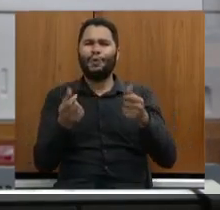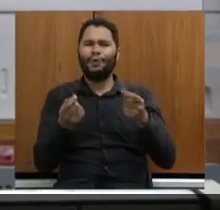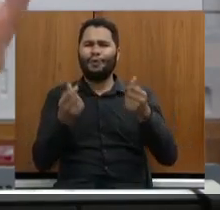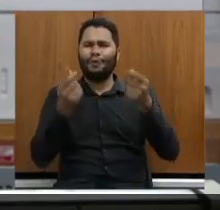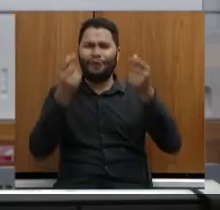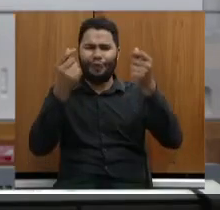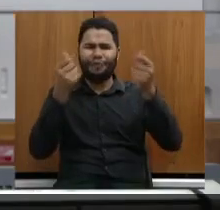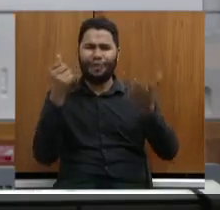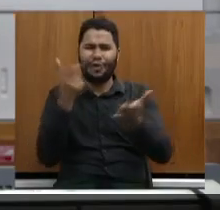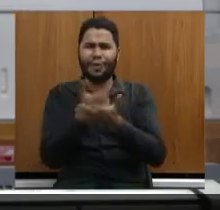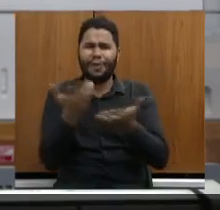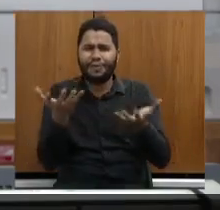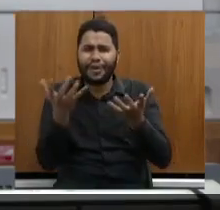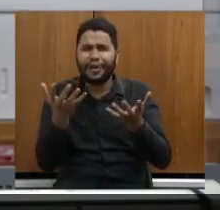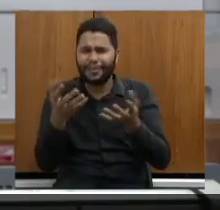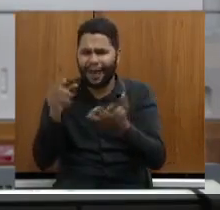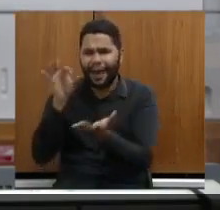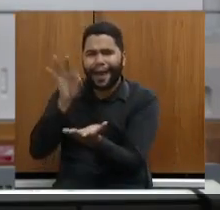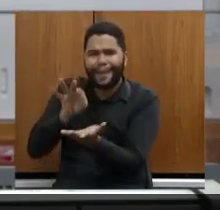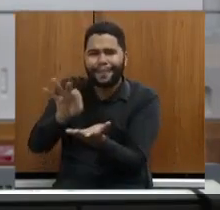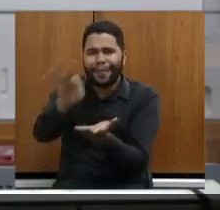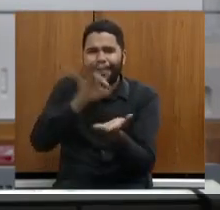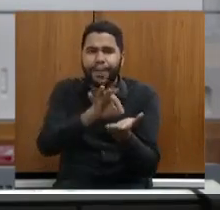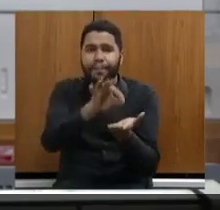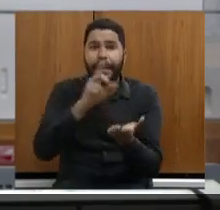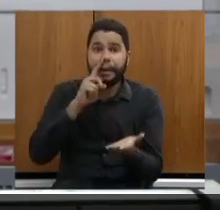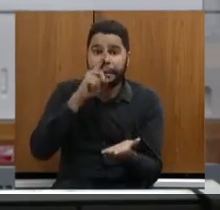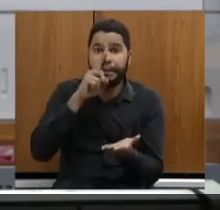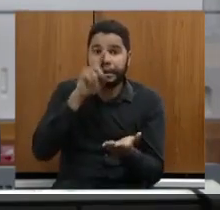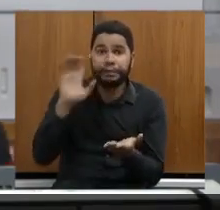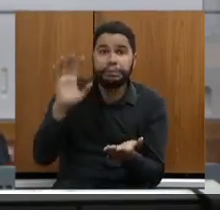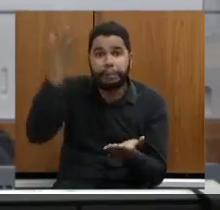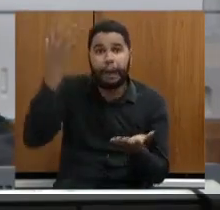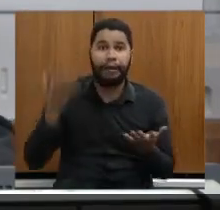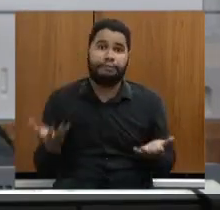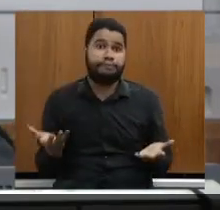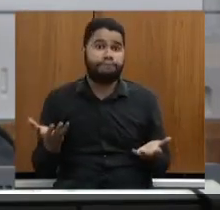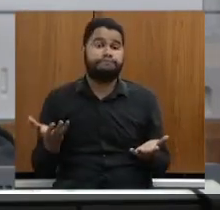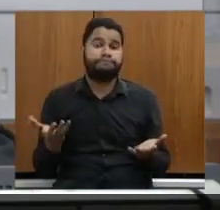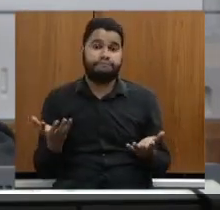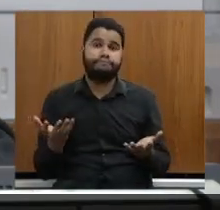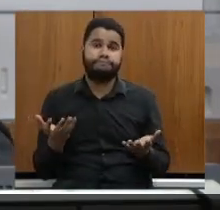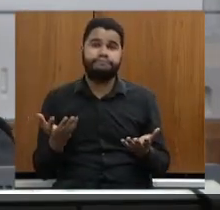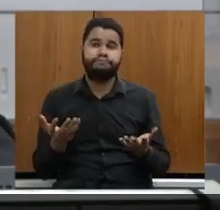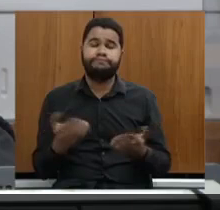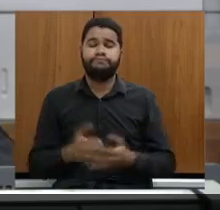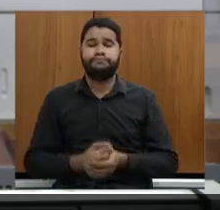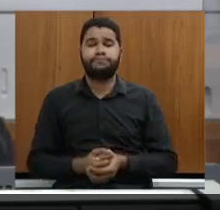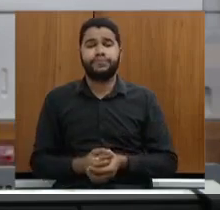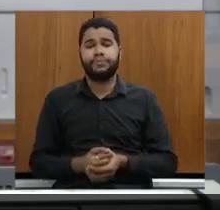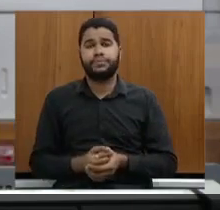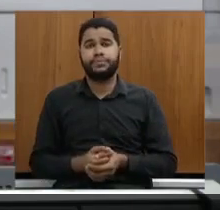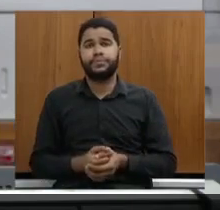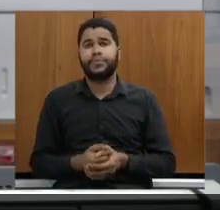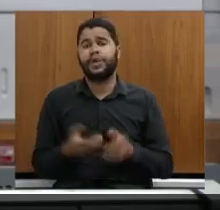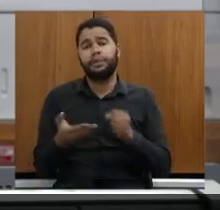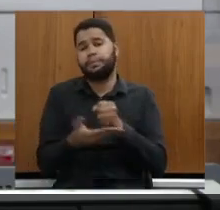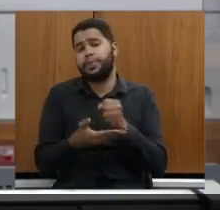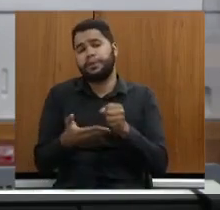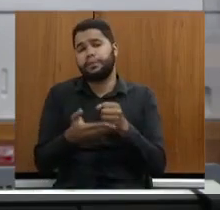comprar tudo do preço que tá para poder plantar e correr um risco é um é Bom basicamente